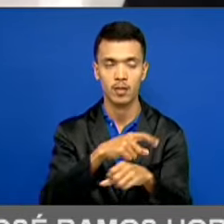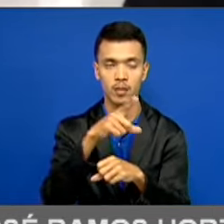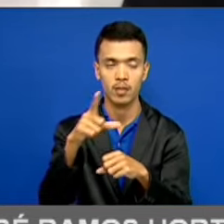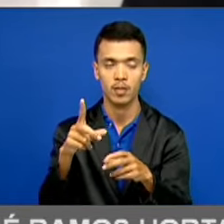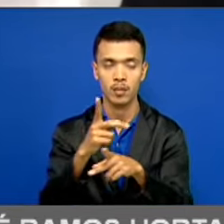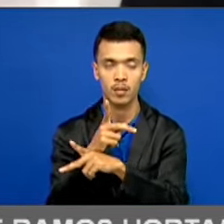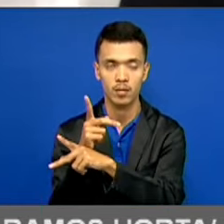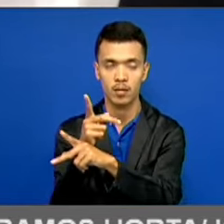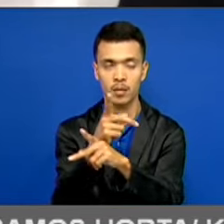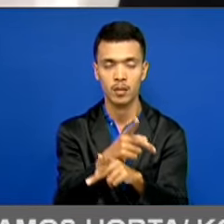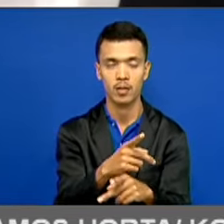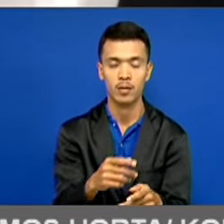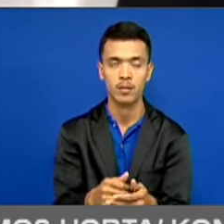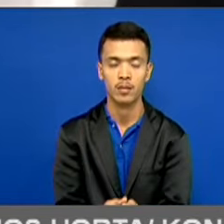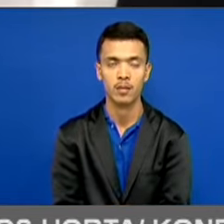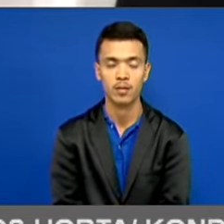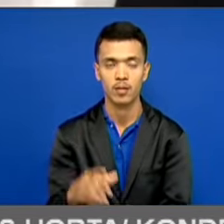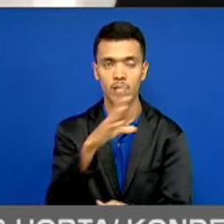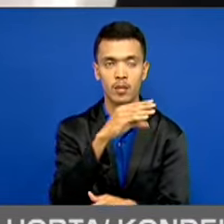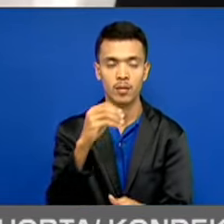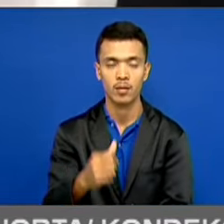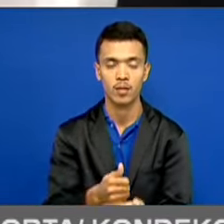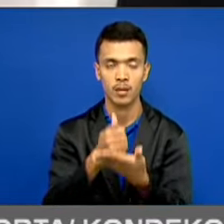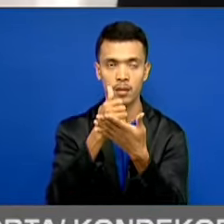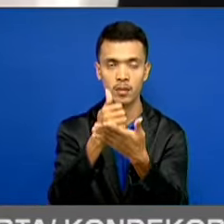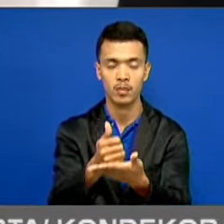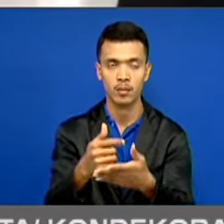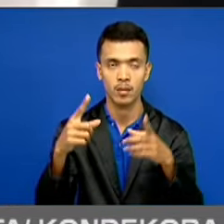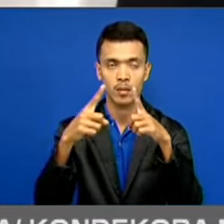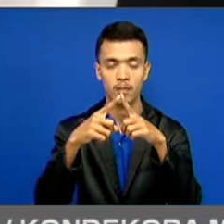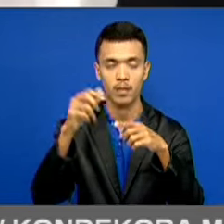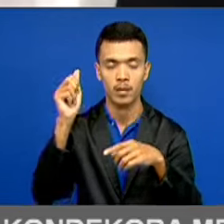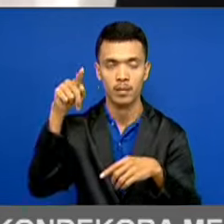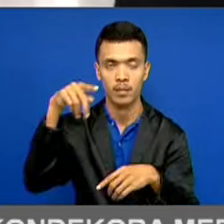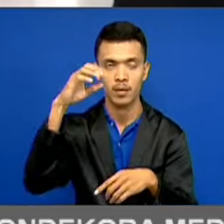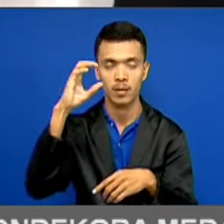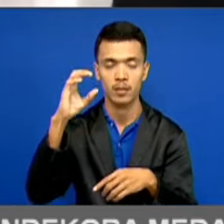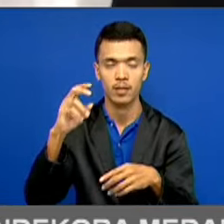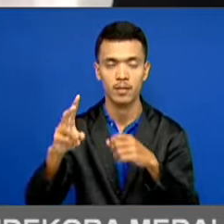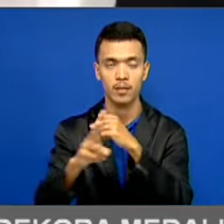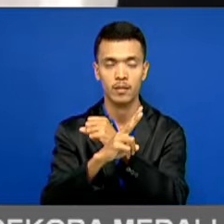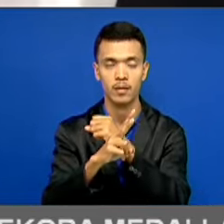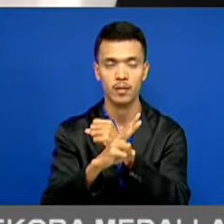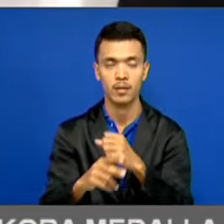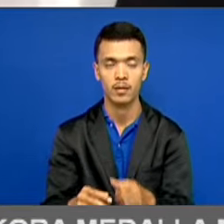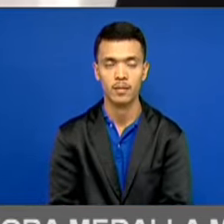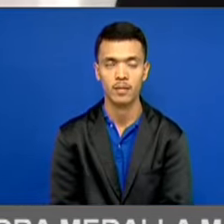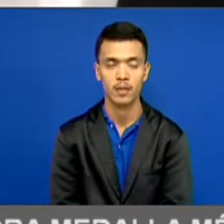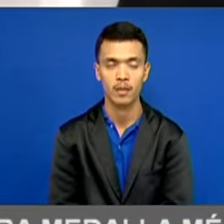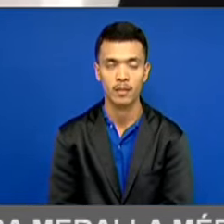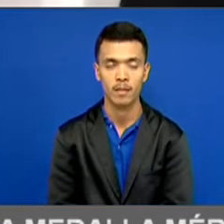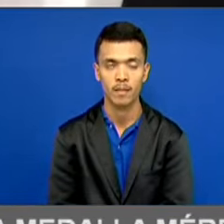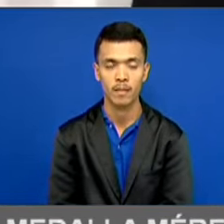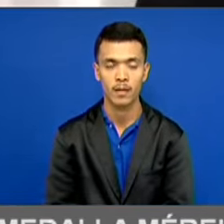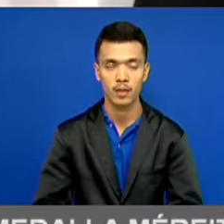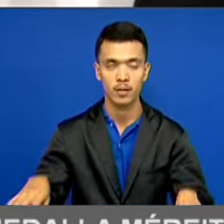violência baseada no gênero, o nosso apoio iniciativo e a proteção da vítima de violência baseada no gênero,